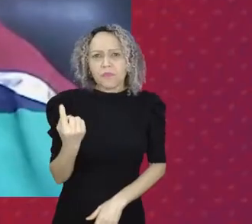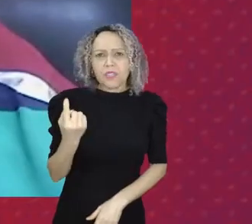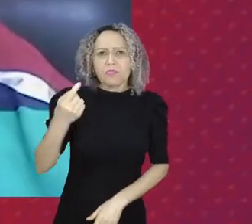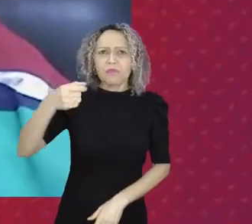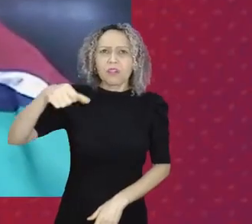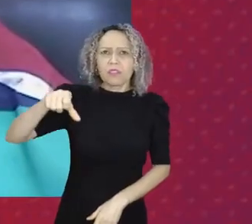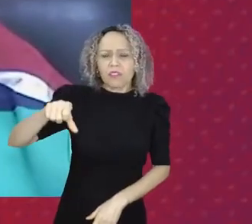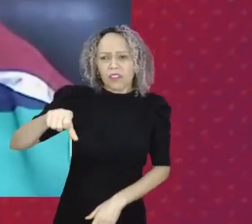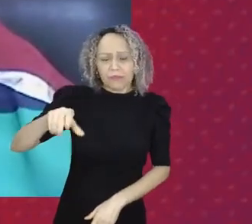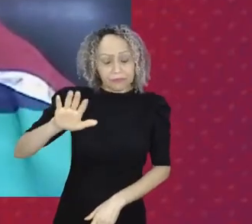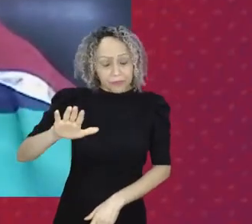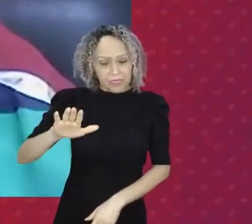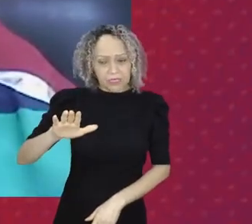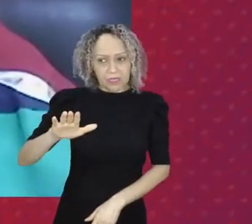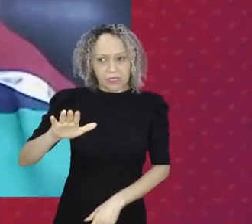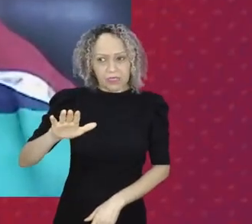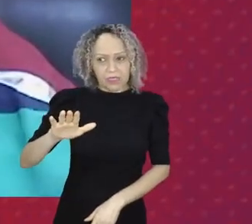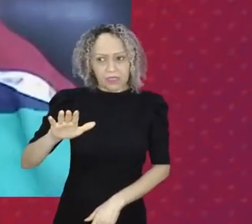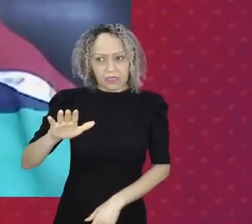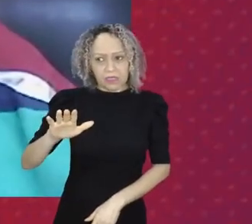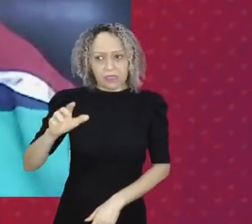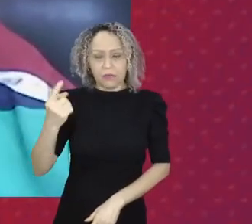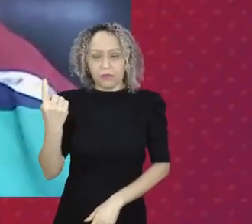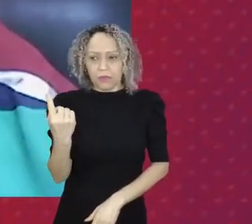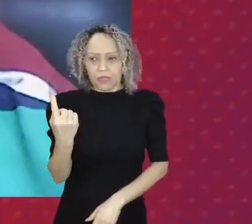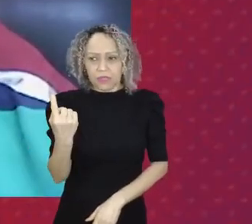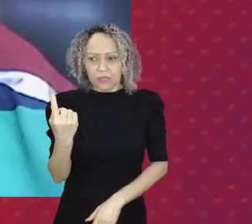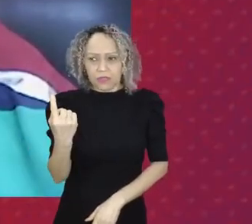1970, perdão, em